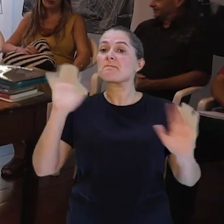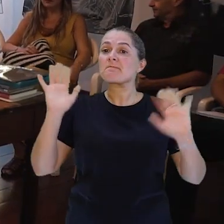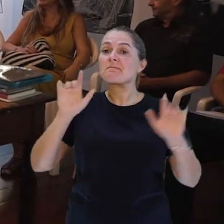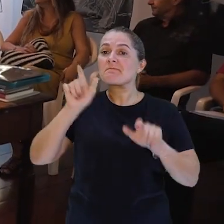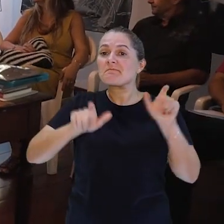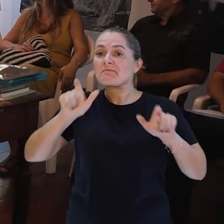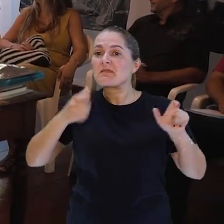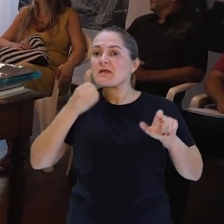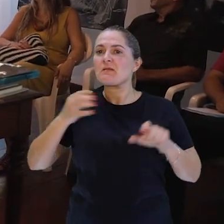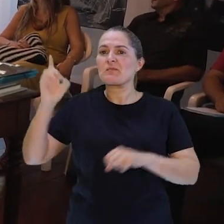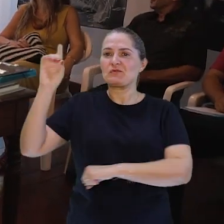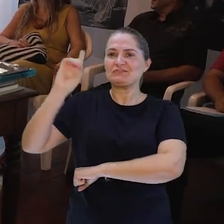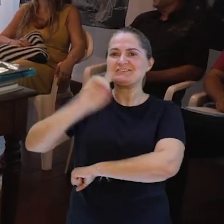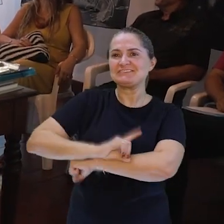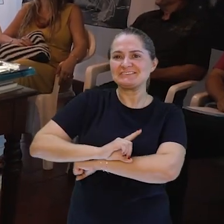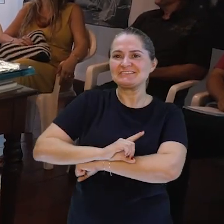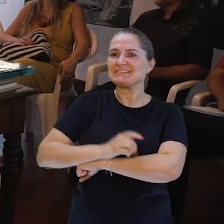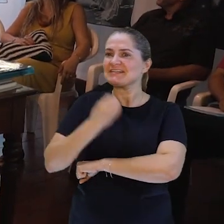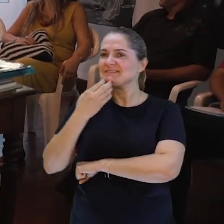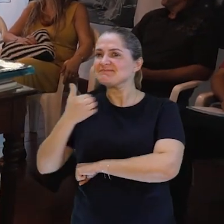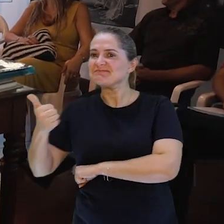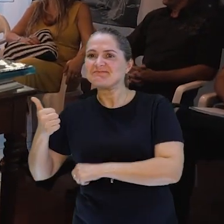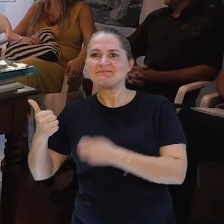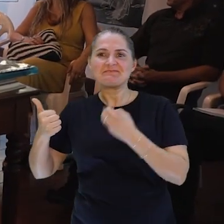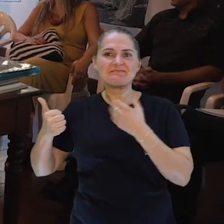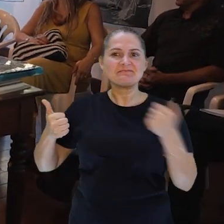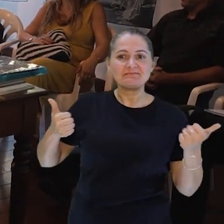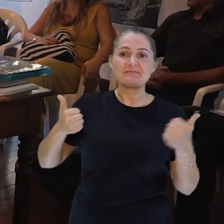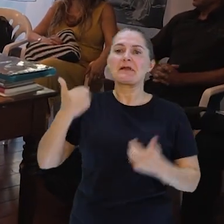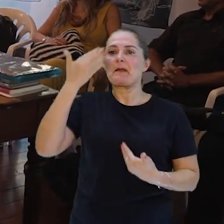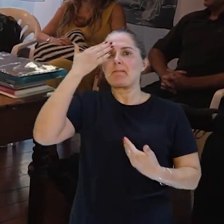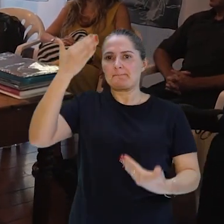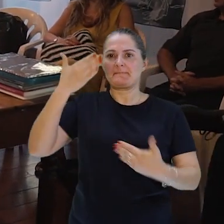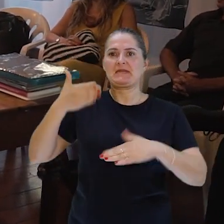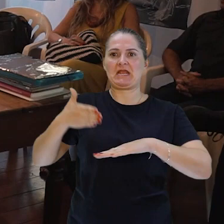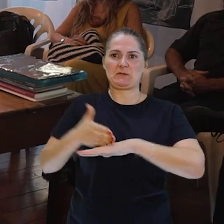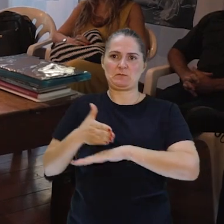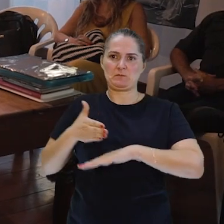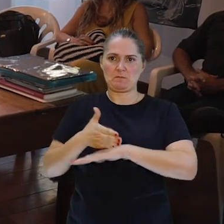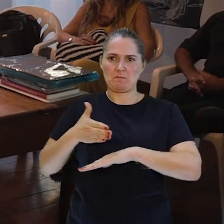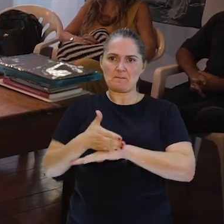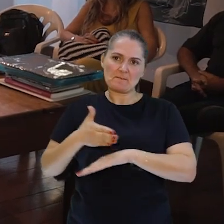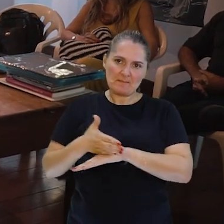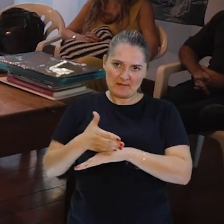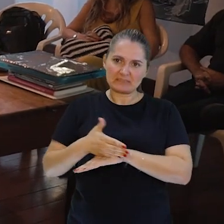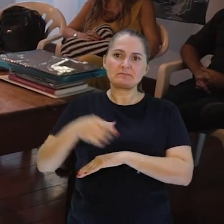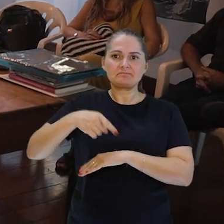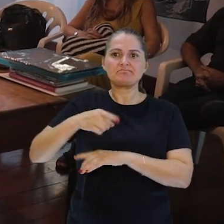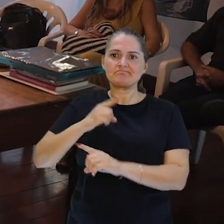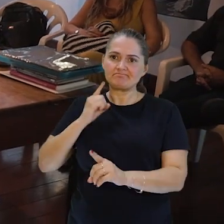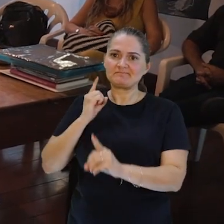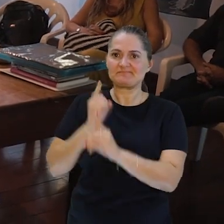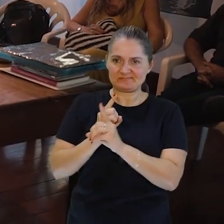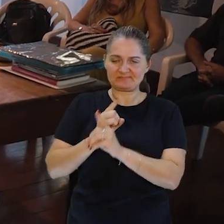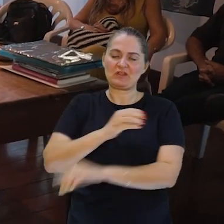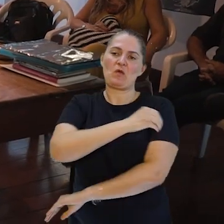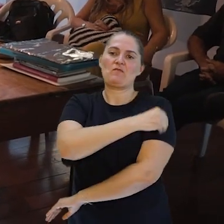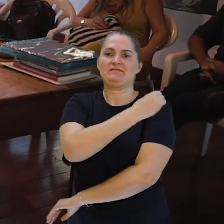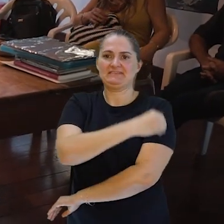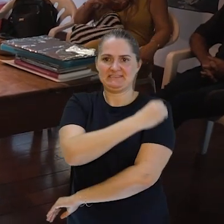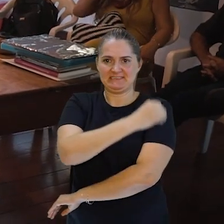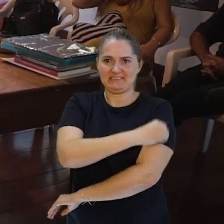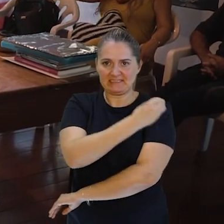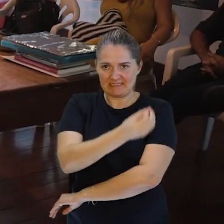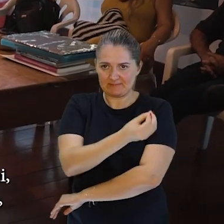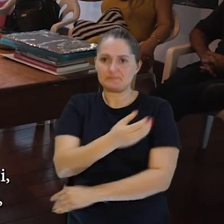Pessoal, bom dia. Tudo bem? Obrigada por terem vindo em mais esse encontro da